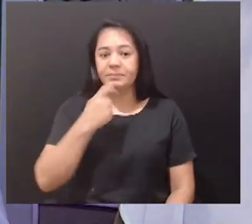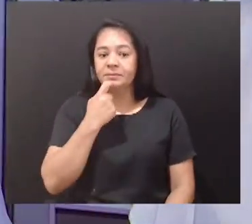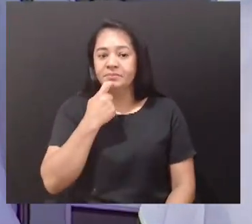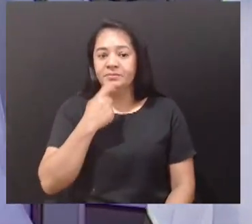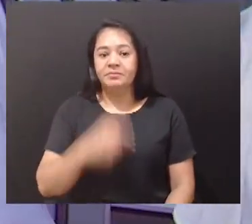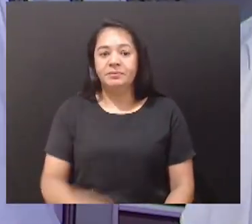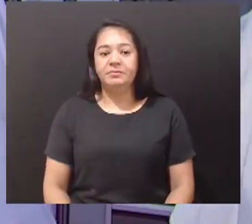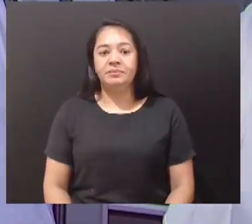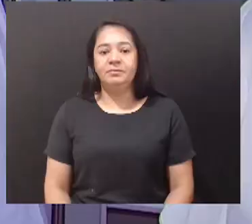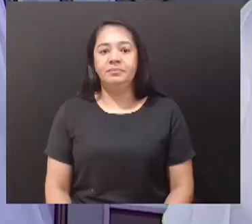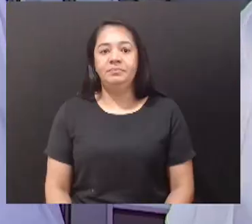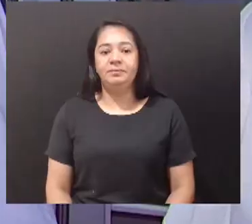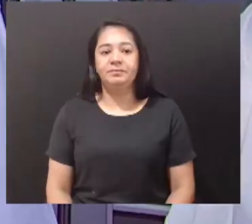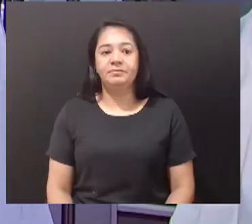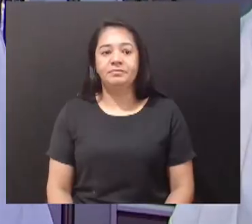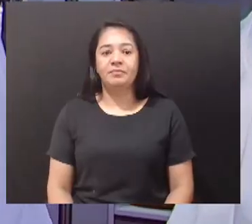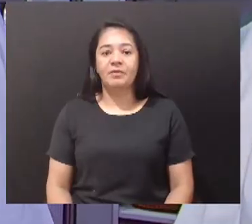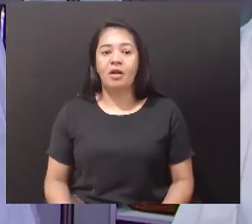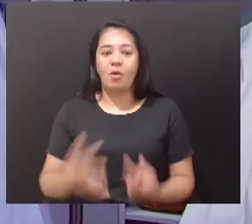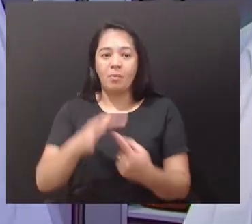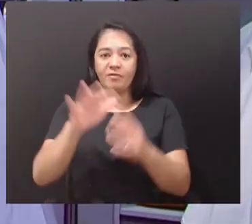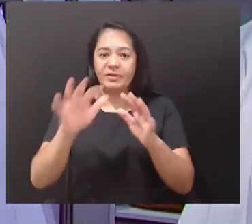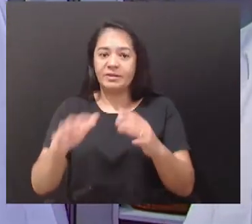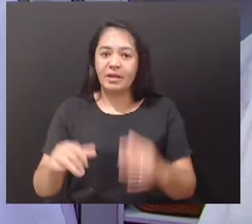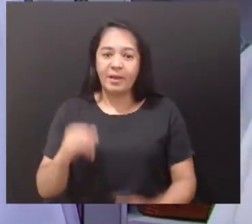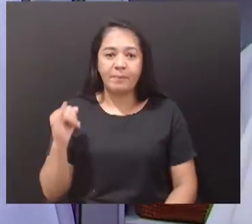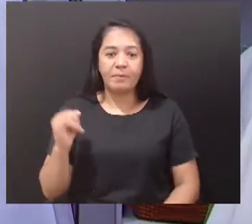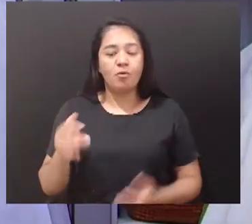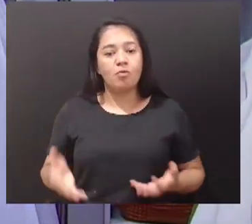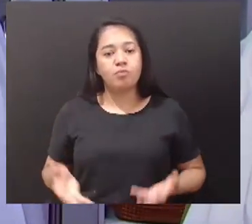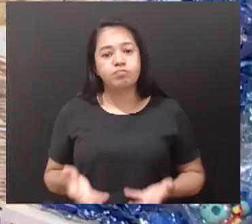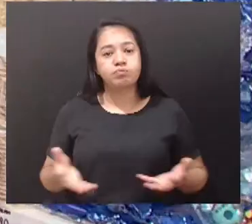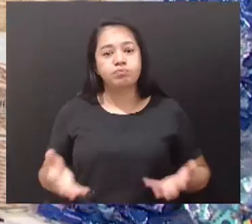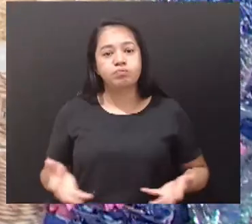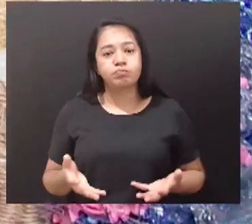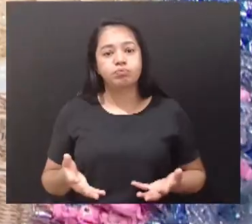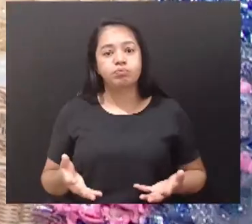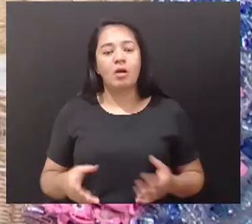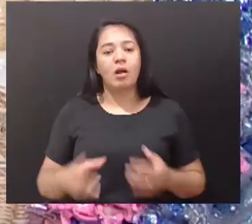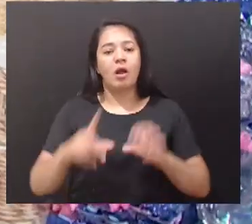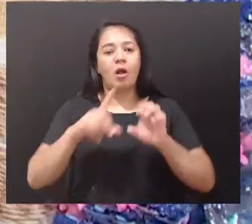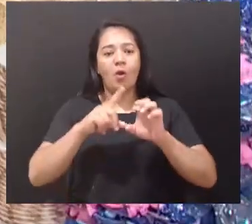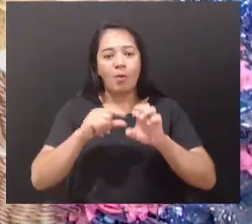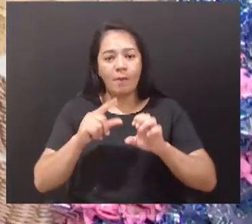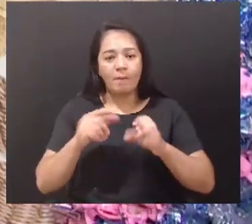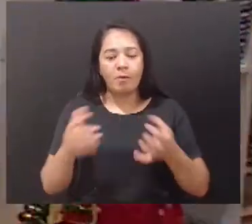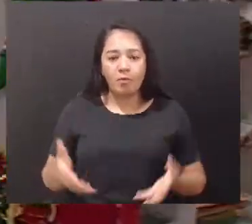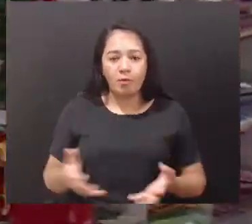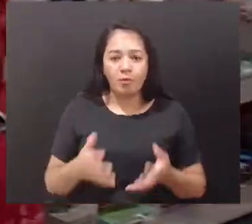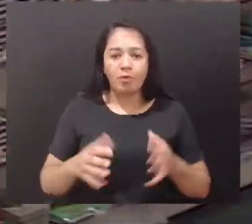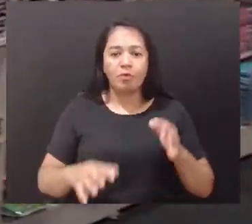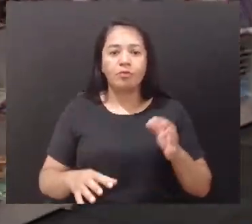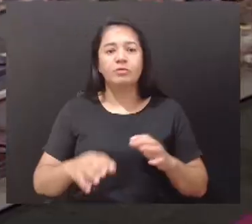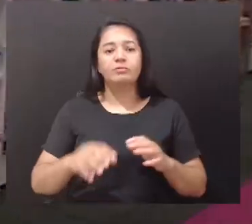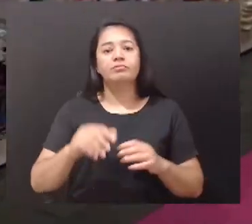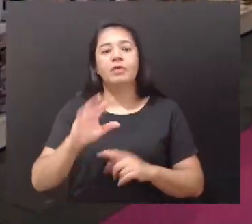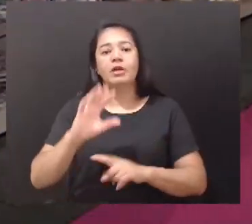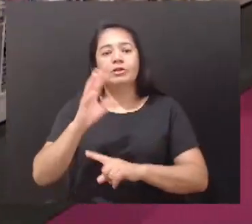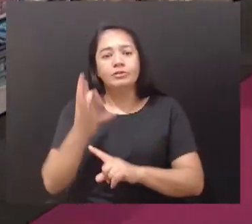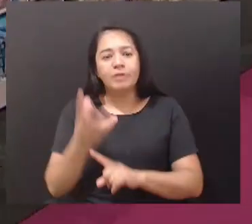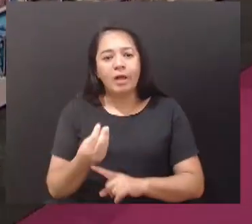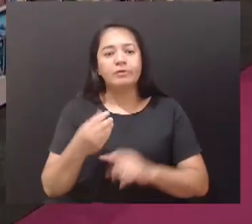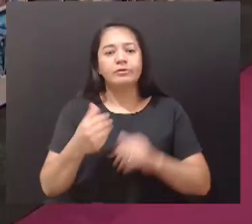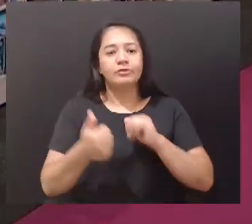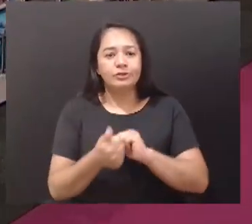é muito importante. O estímulo ao empreendedorismo, o estímulo ao artesanato de qualidade, com